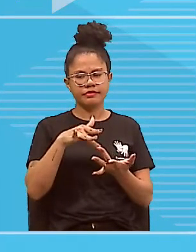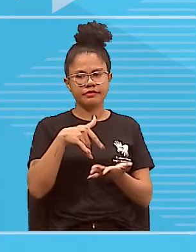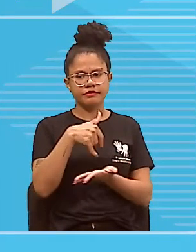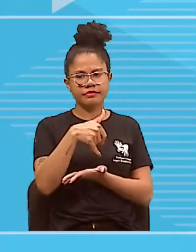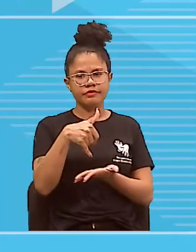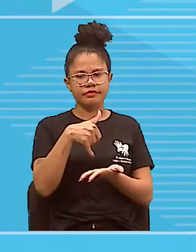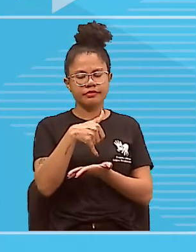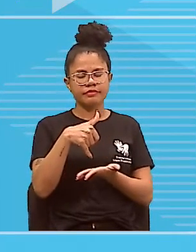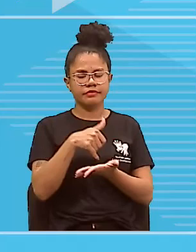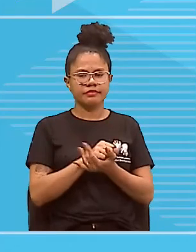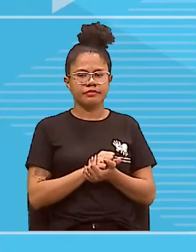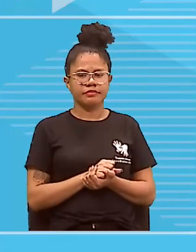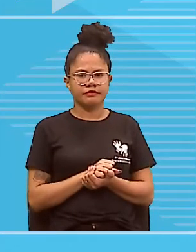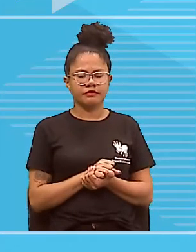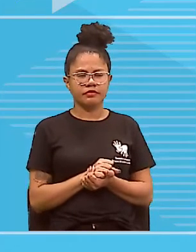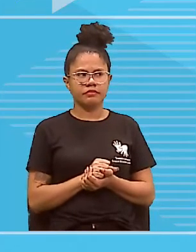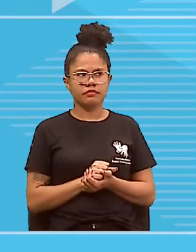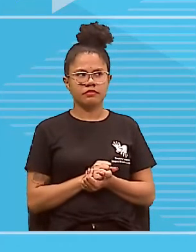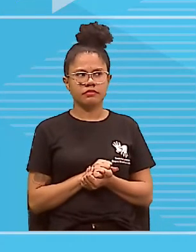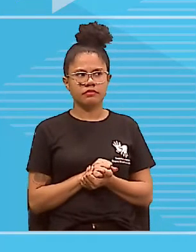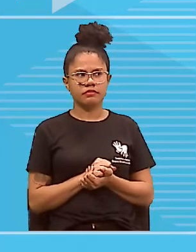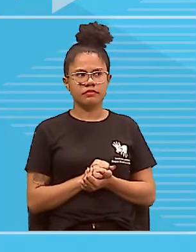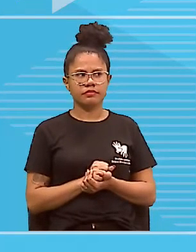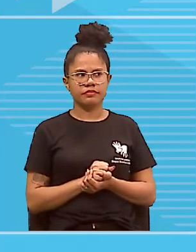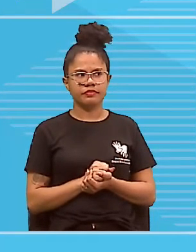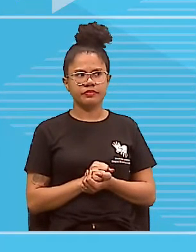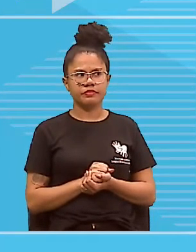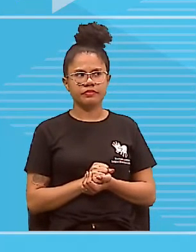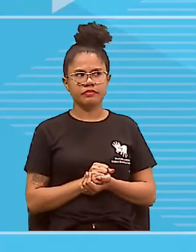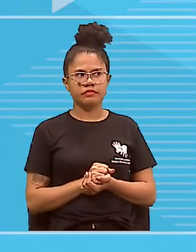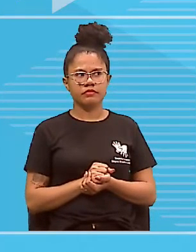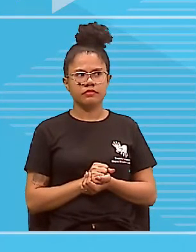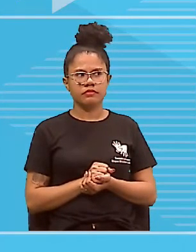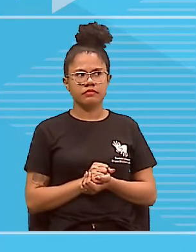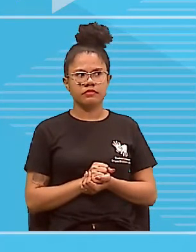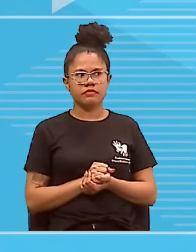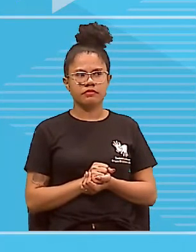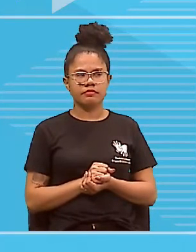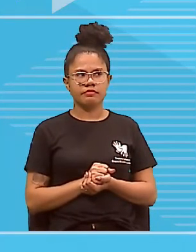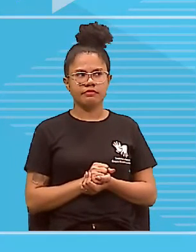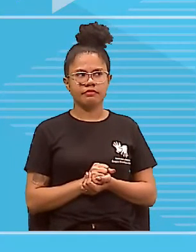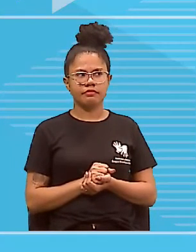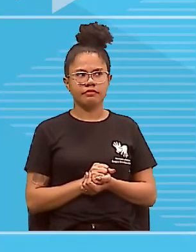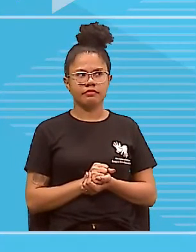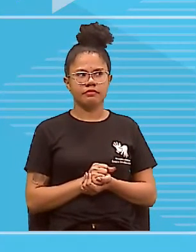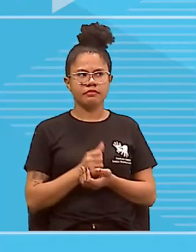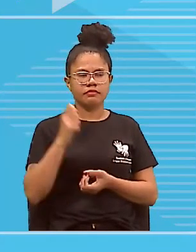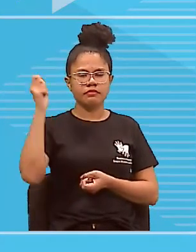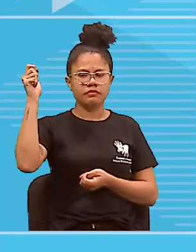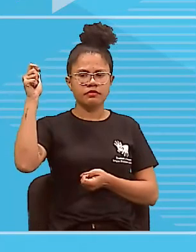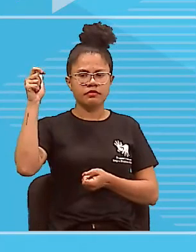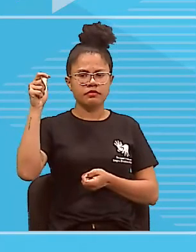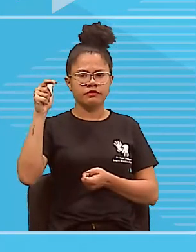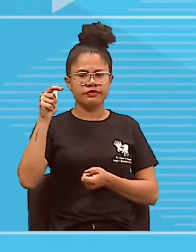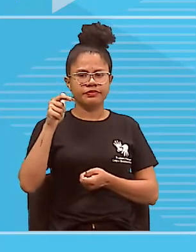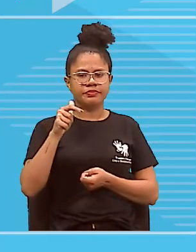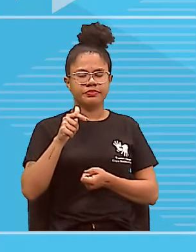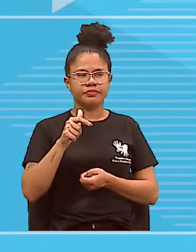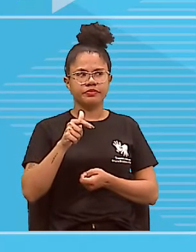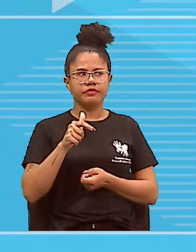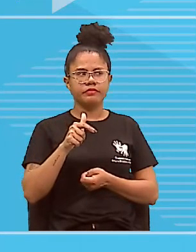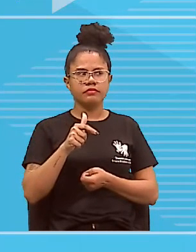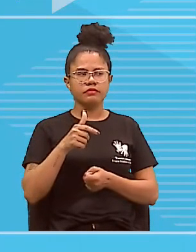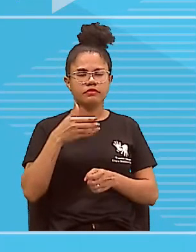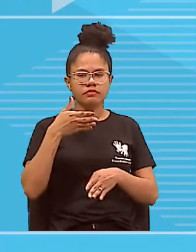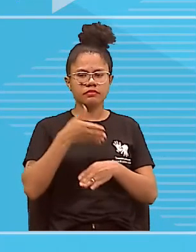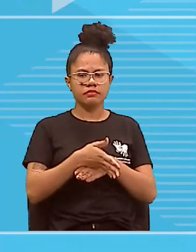certo então a luz ao sair do ar e